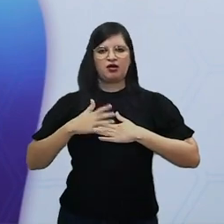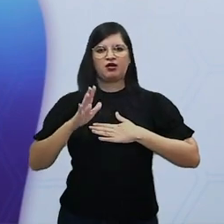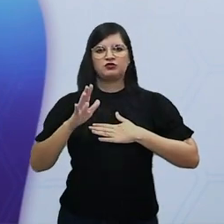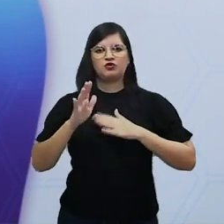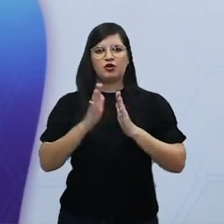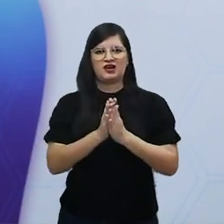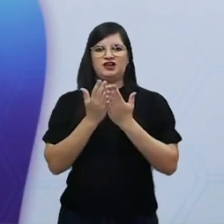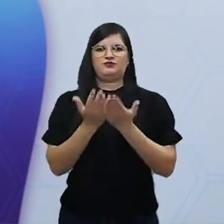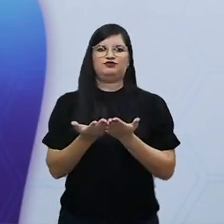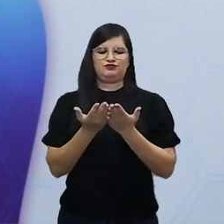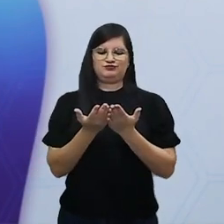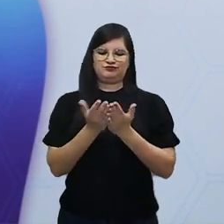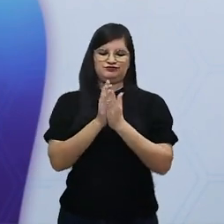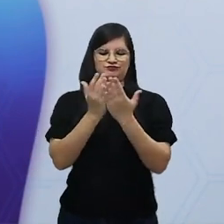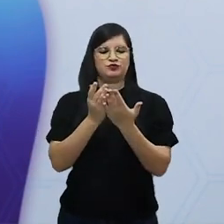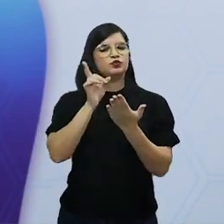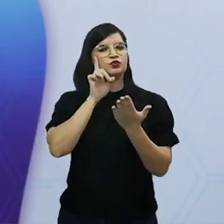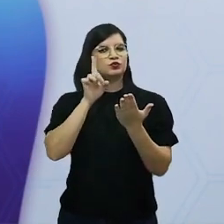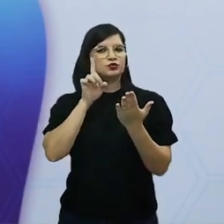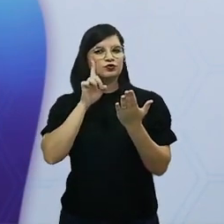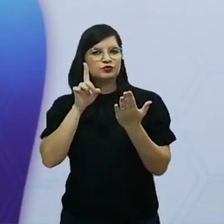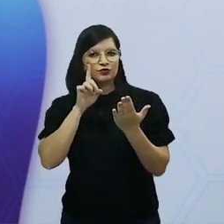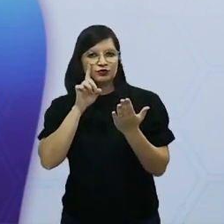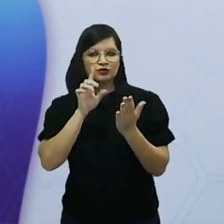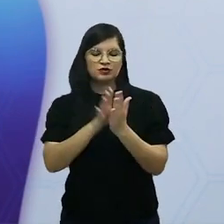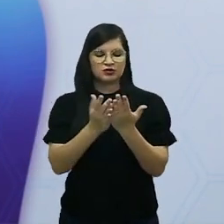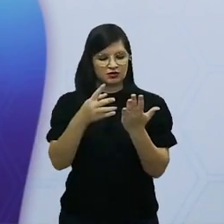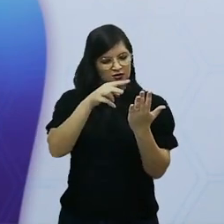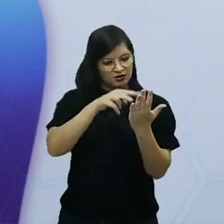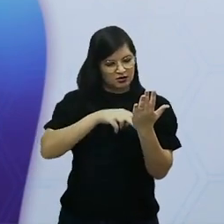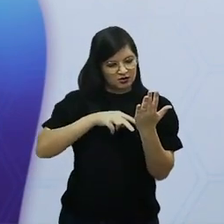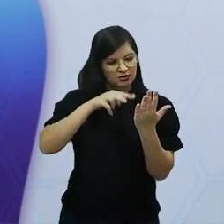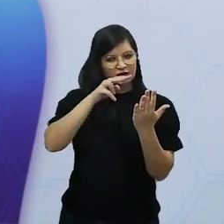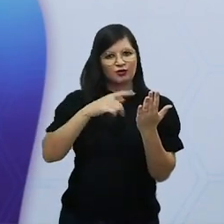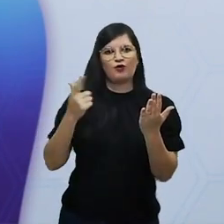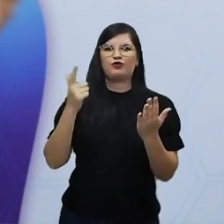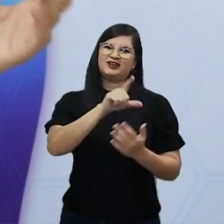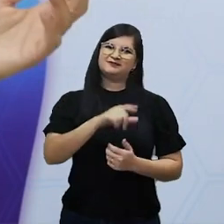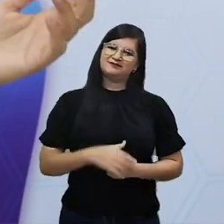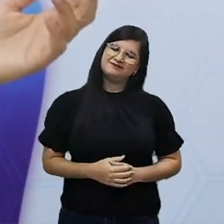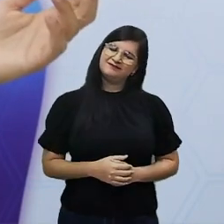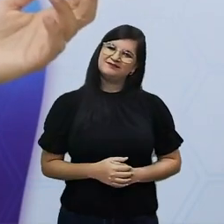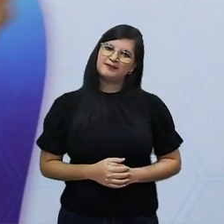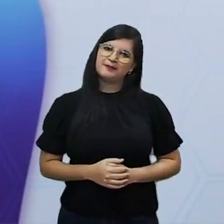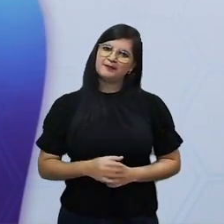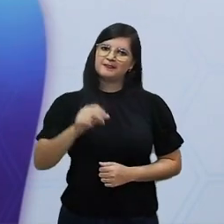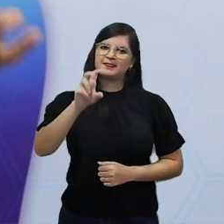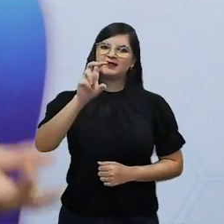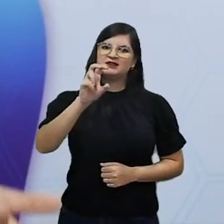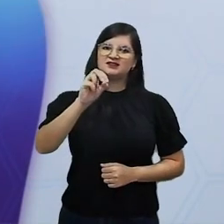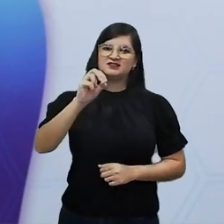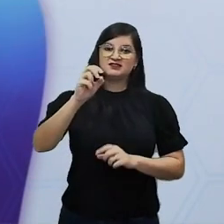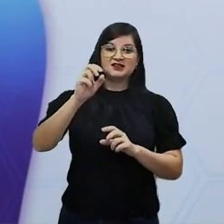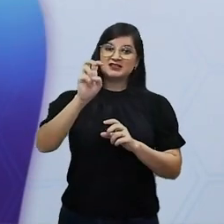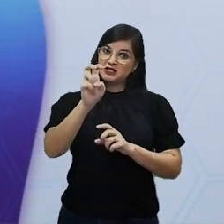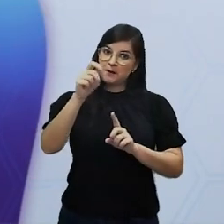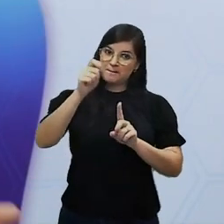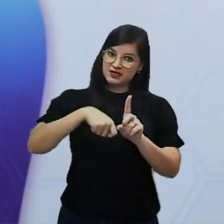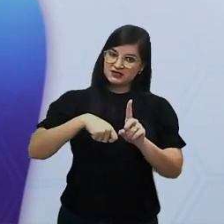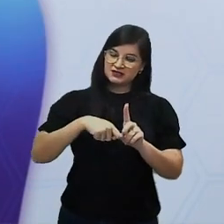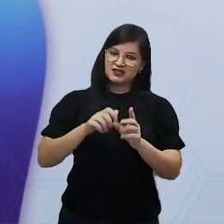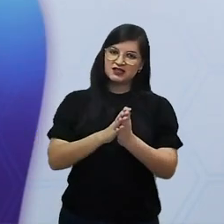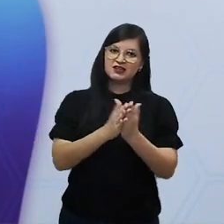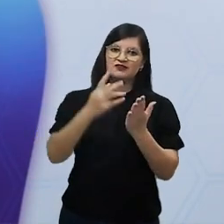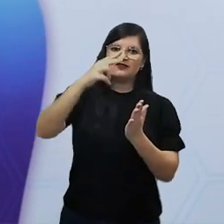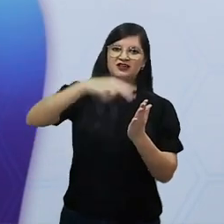com um livro. Ou seja, todo dia eu leio alguma coisa. E veja só que interessante. 5 meses do ano, já li 6 livros. Vejam só,